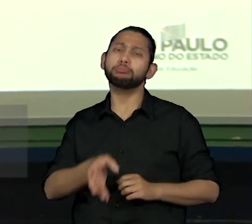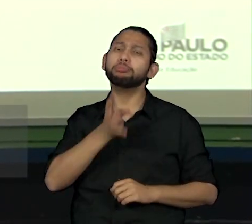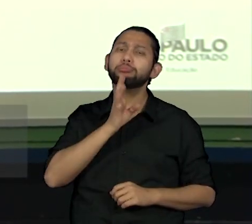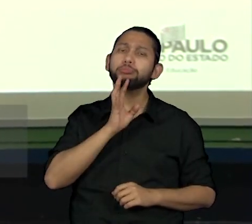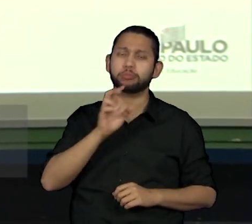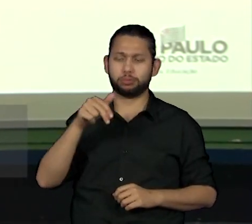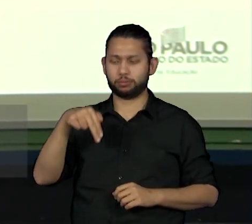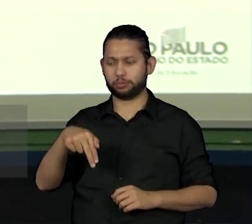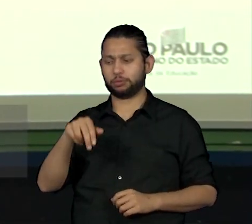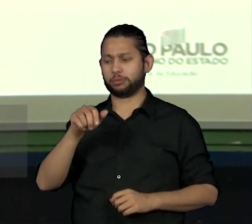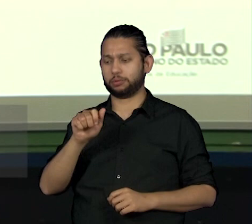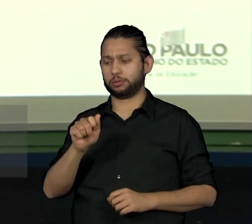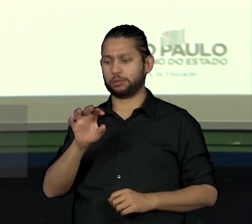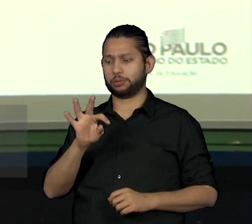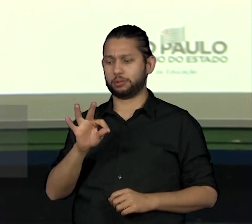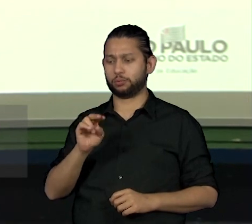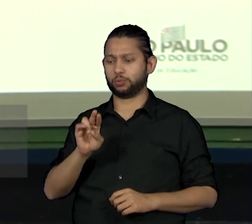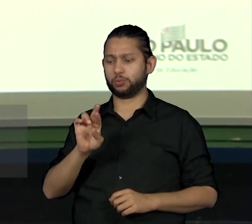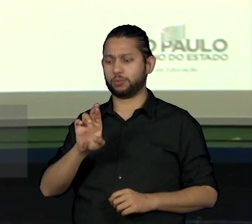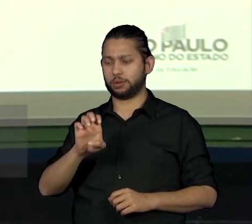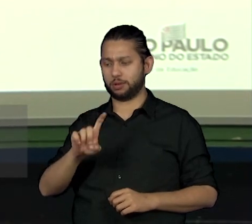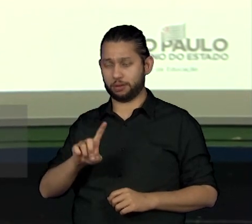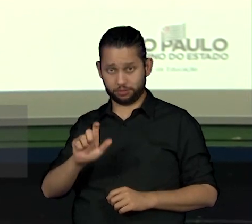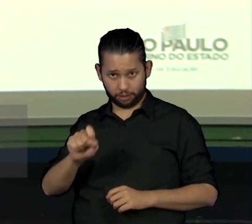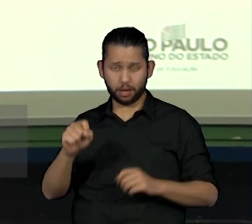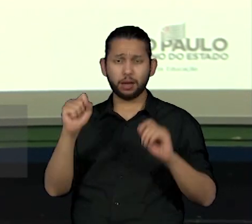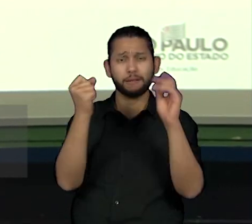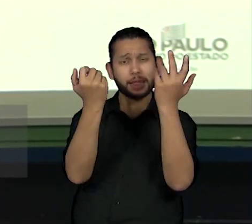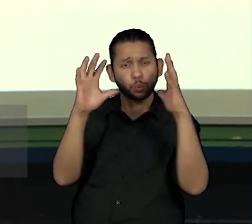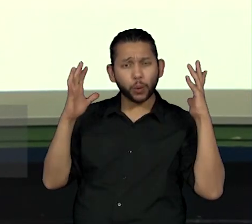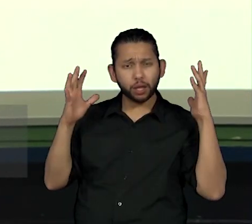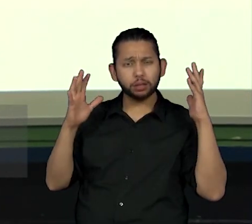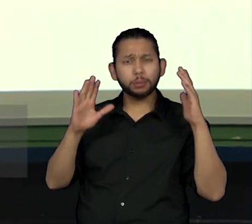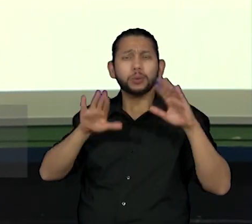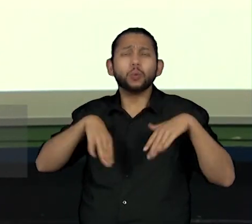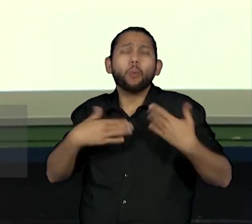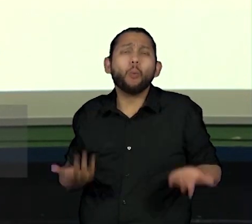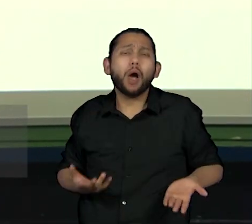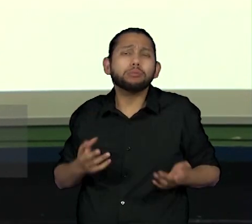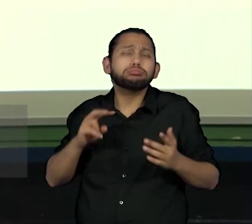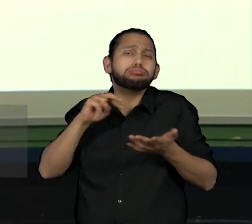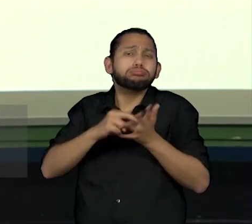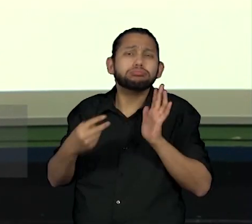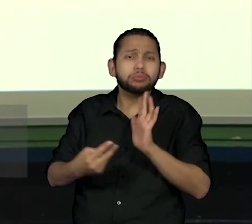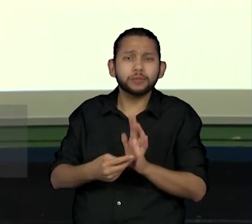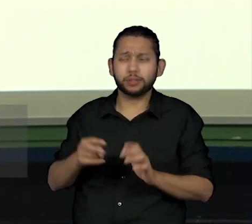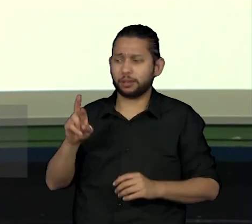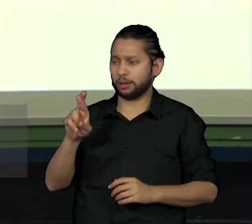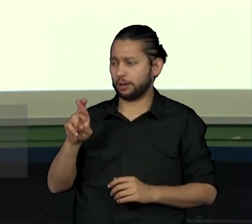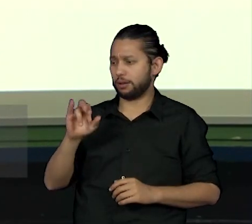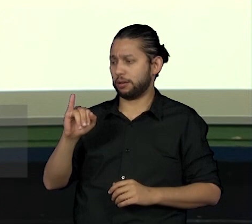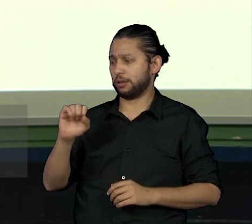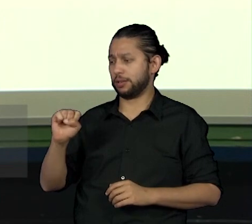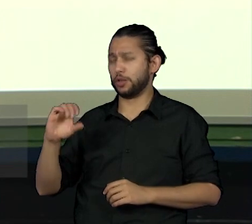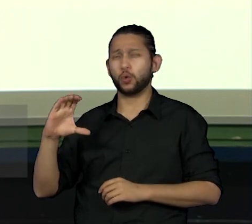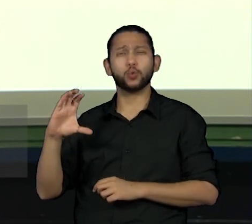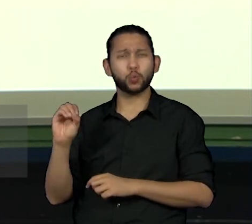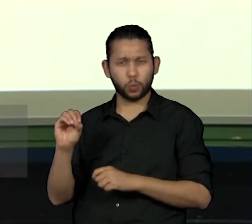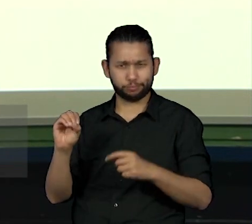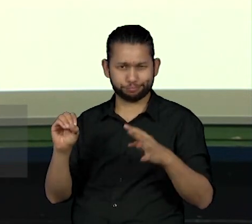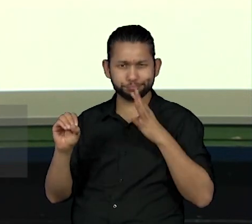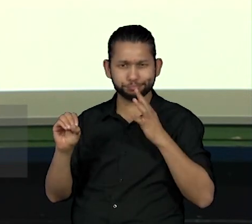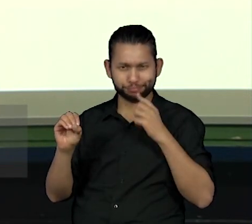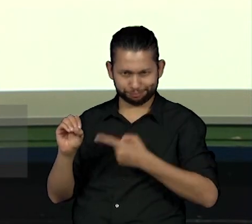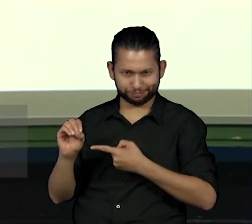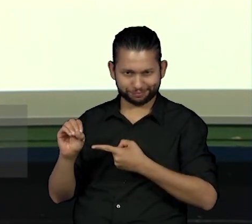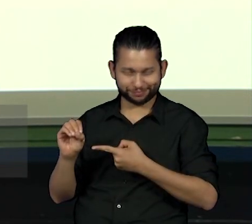que é, mas o que seria riscos ambientais, né? E como se prevenir desses riscos? Então, para isso eu vou explicar para vocês como